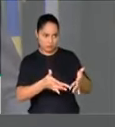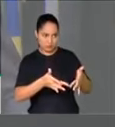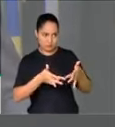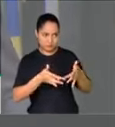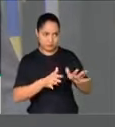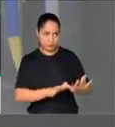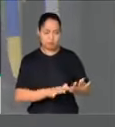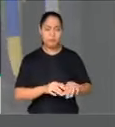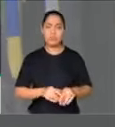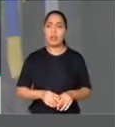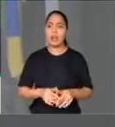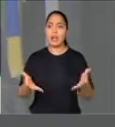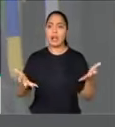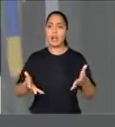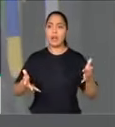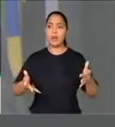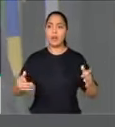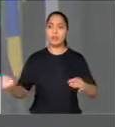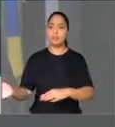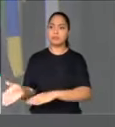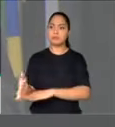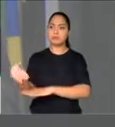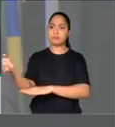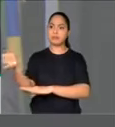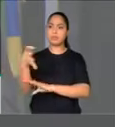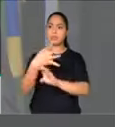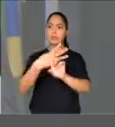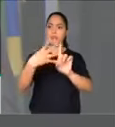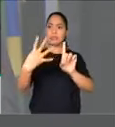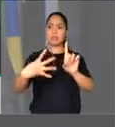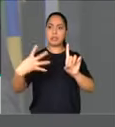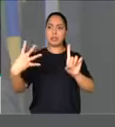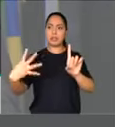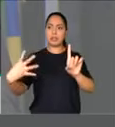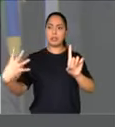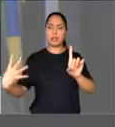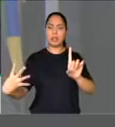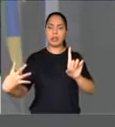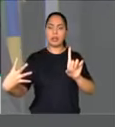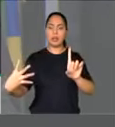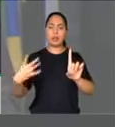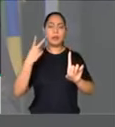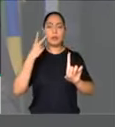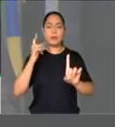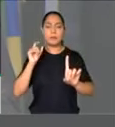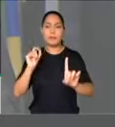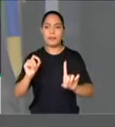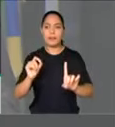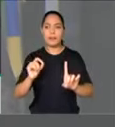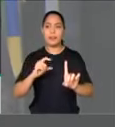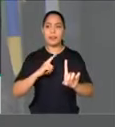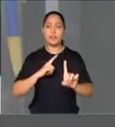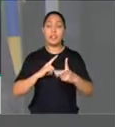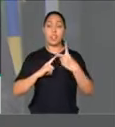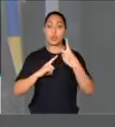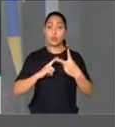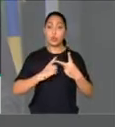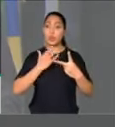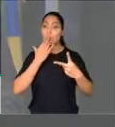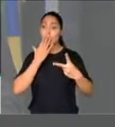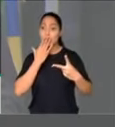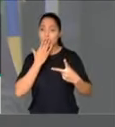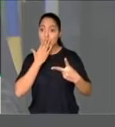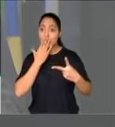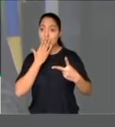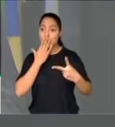para hastear aqui a bandeira do arco-íris, para que, entre duas cores, azul